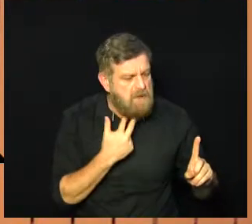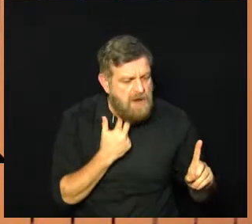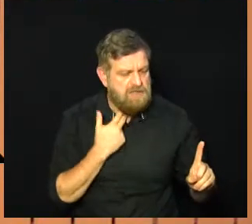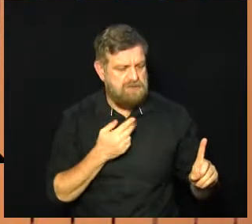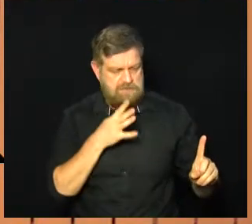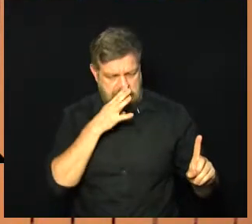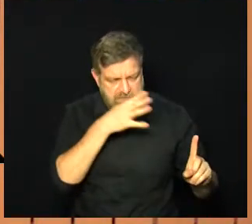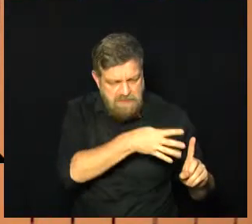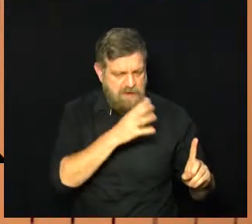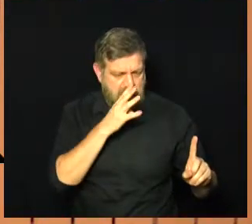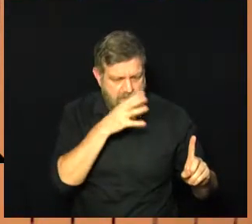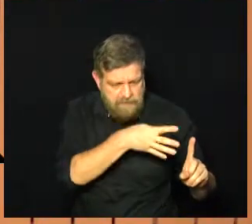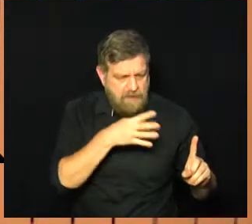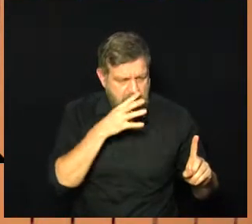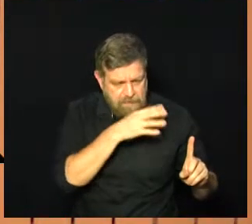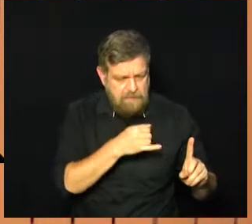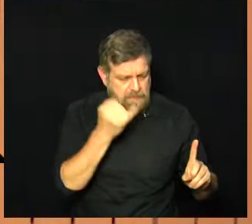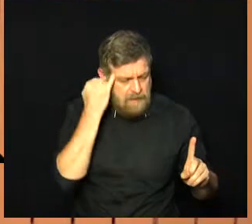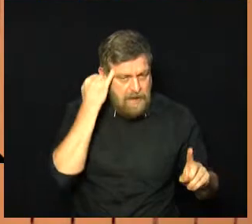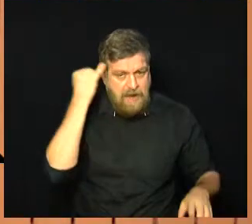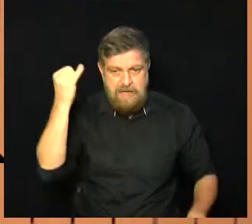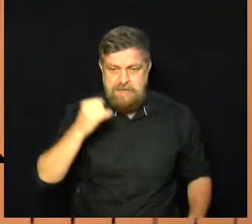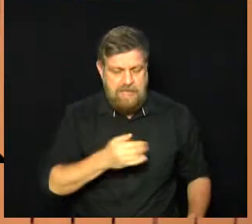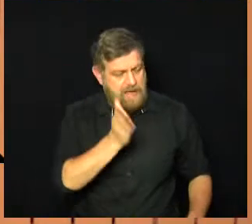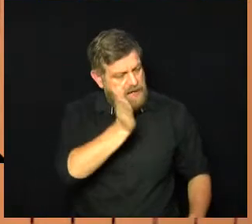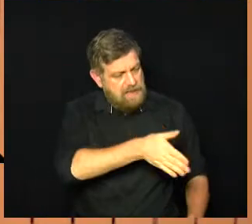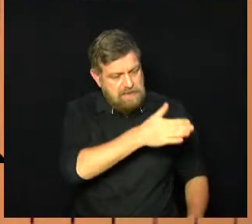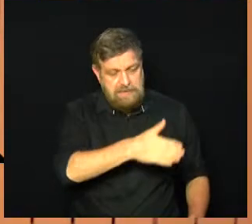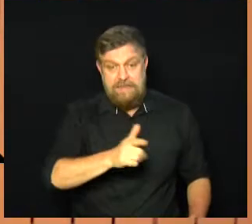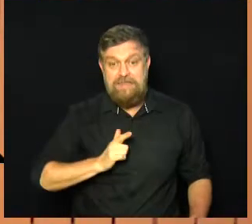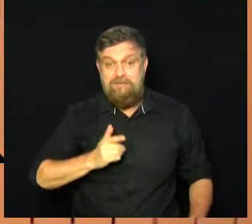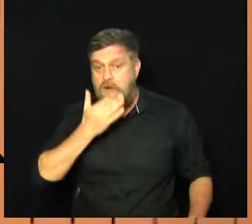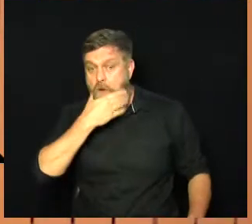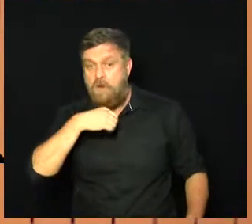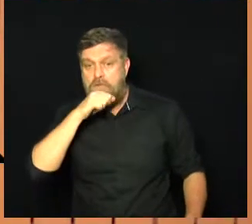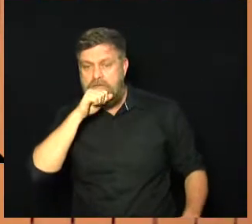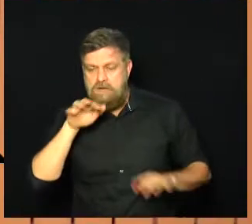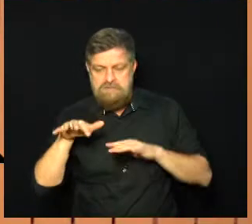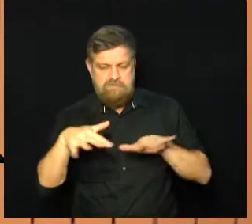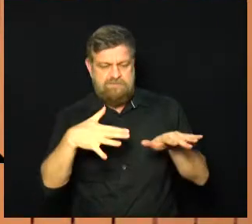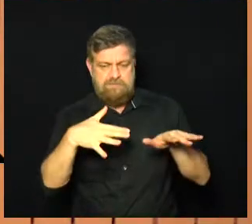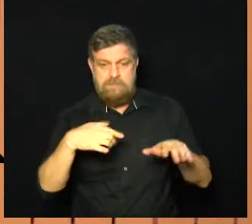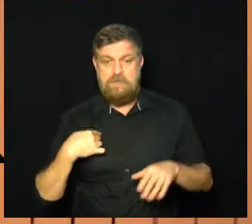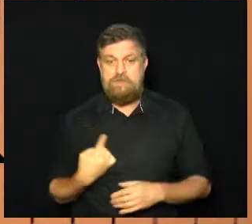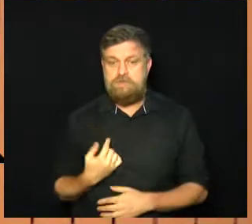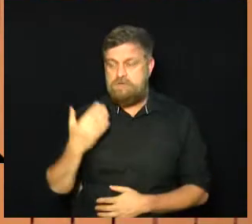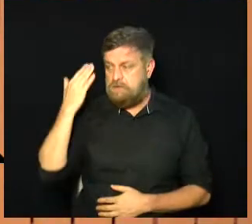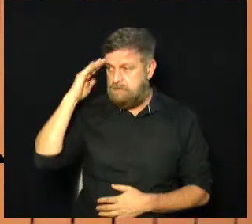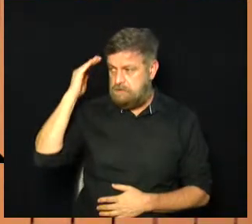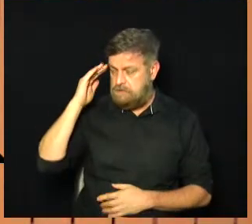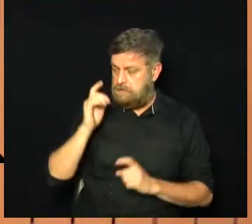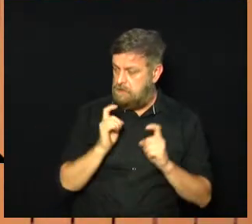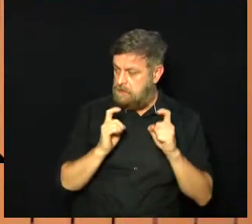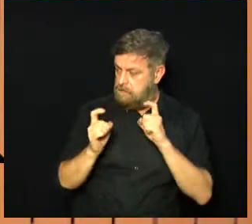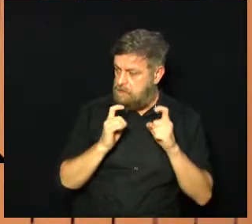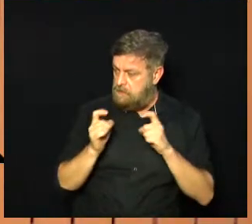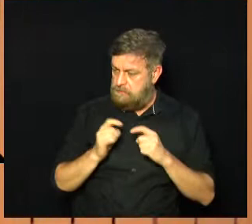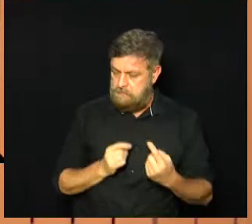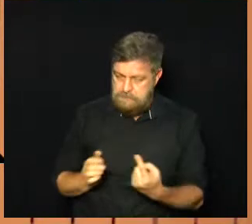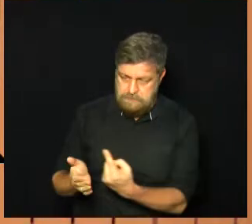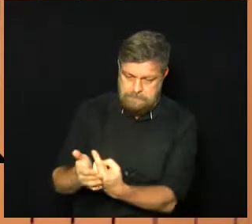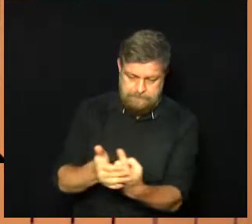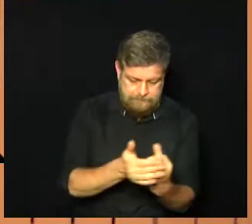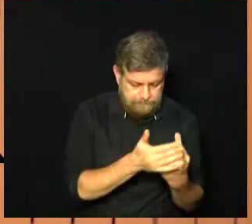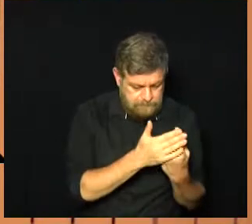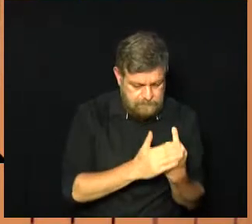né, justamente por conta dessa ideia, além de outros pais. Então a gente fez uma reunião para entender um pouco melhor, né, uma reunião de acolhimento aqui